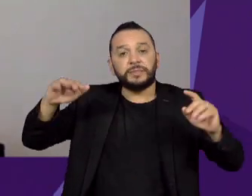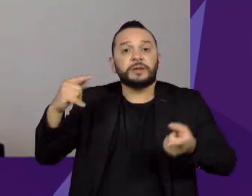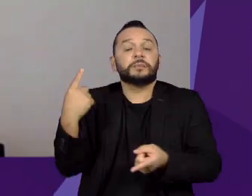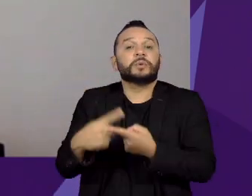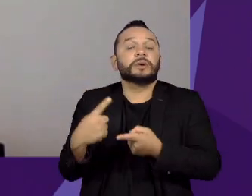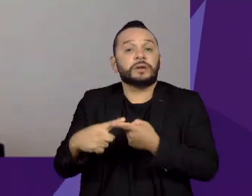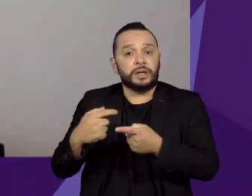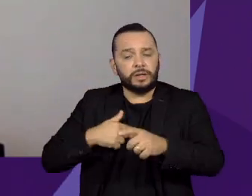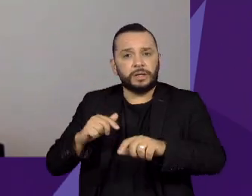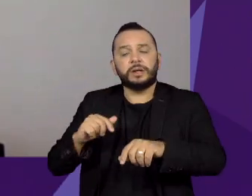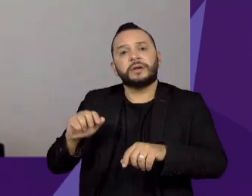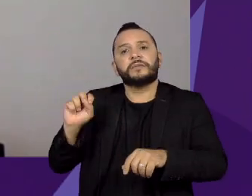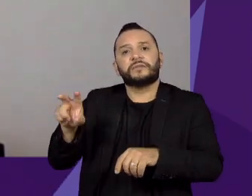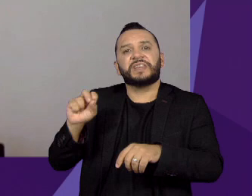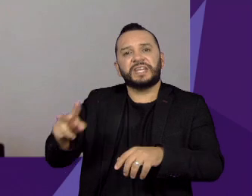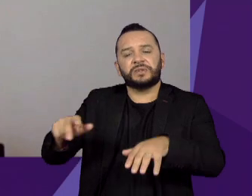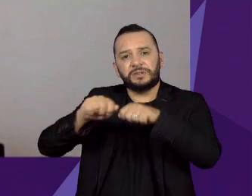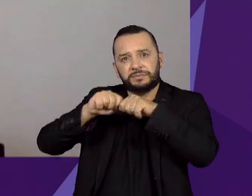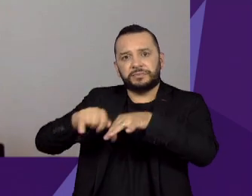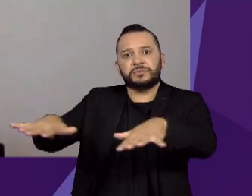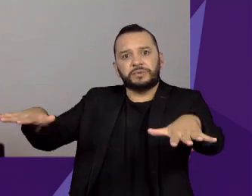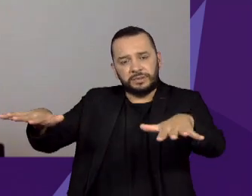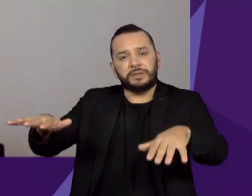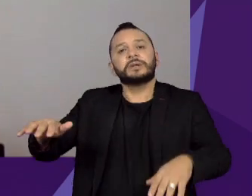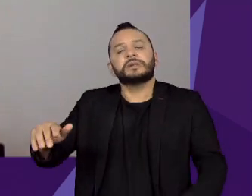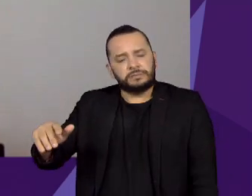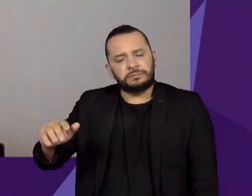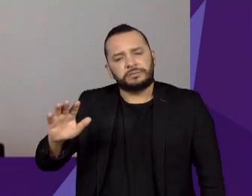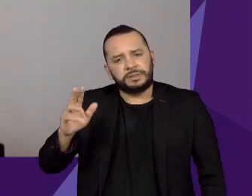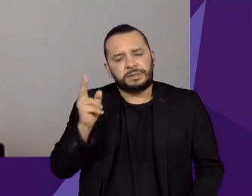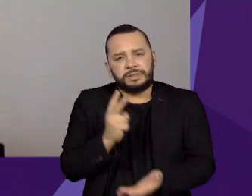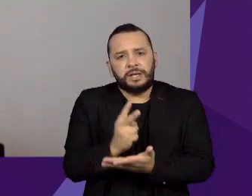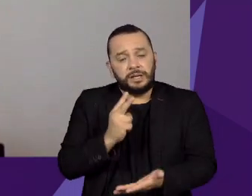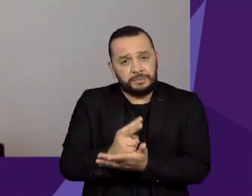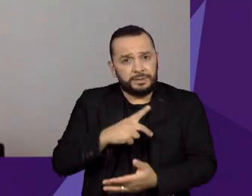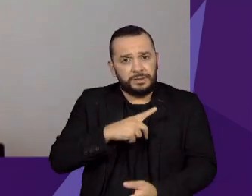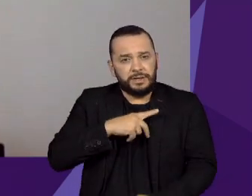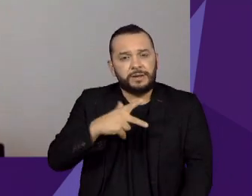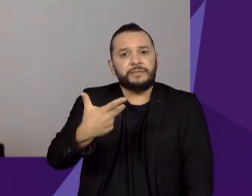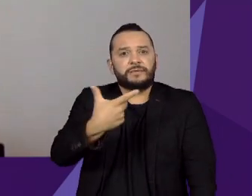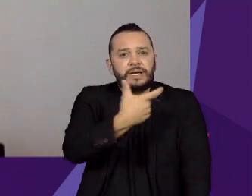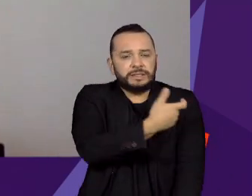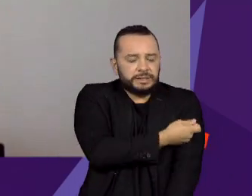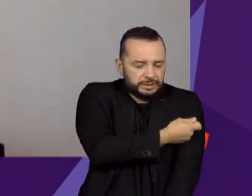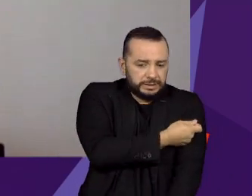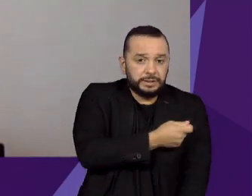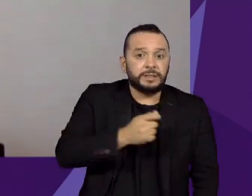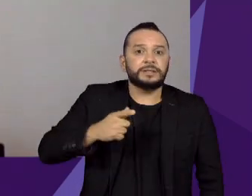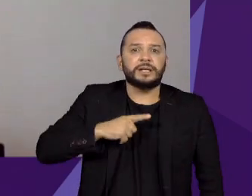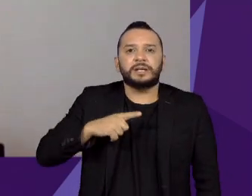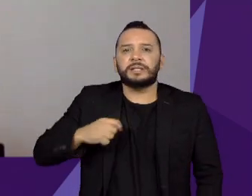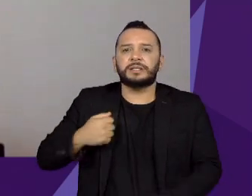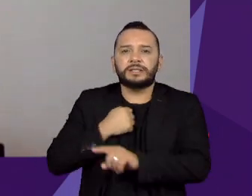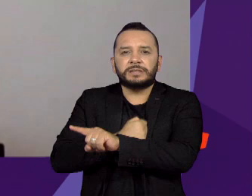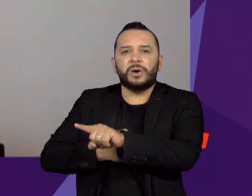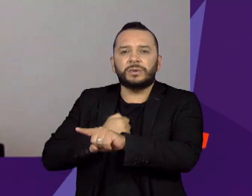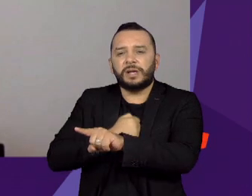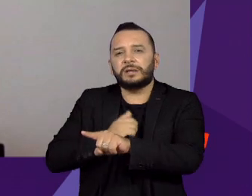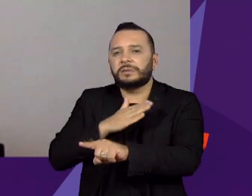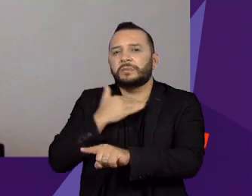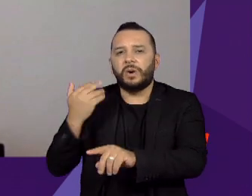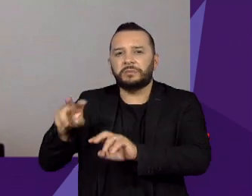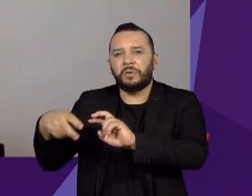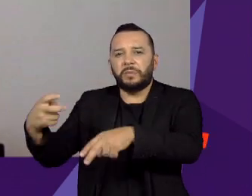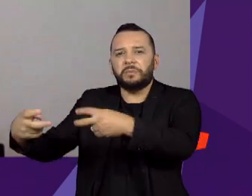através da doença, do rastro da doença, fica a saudade, né? Fica a memória dos que